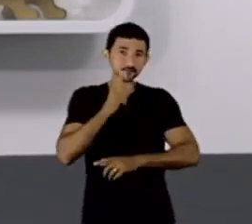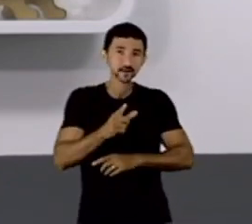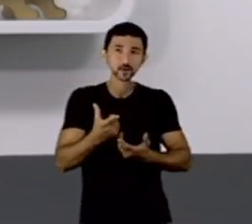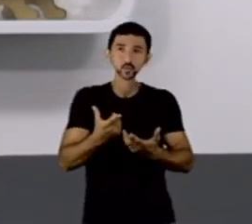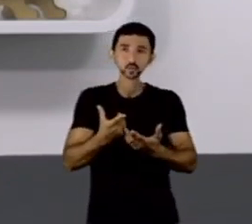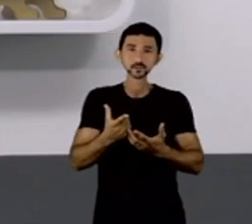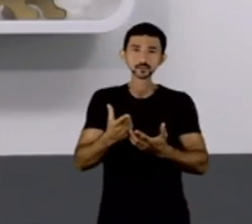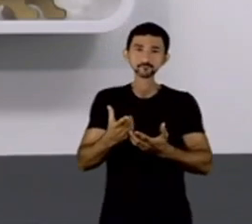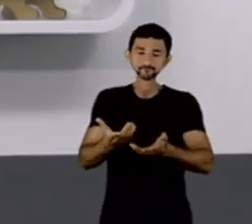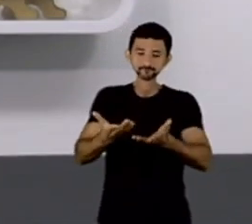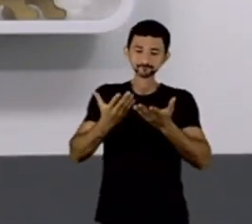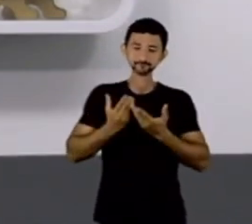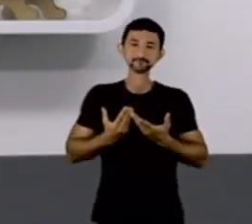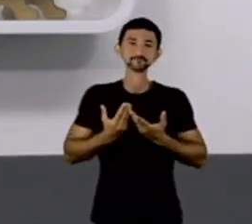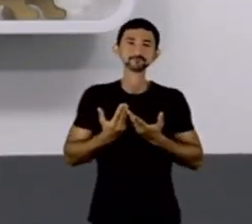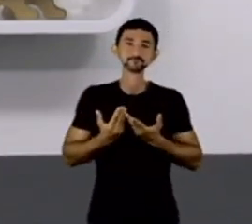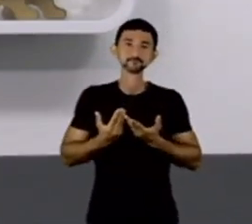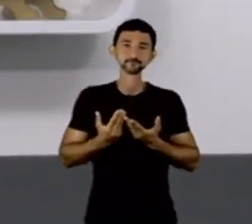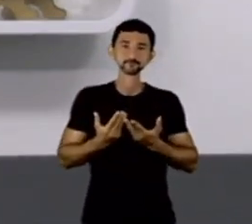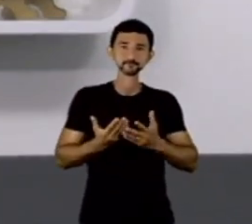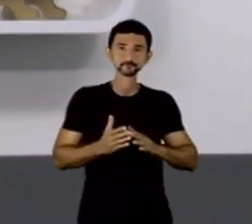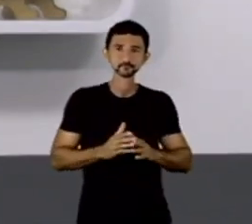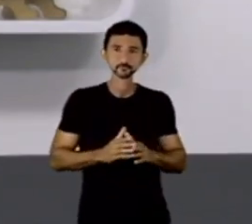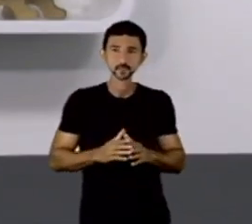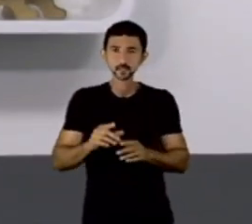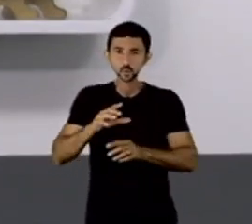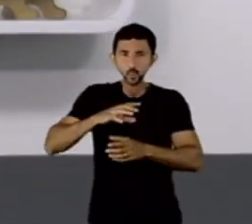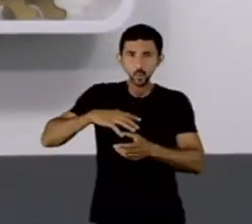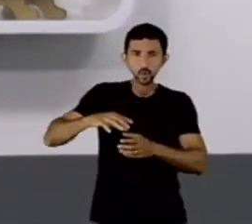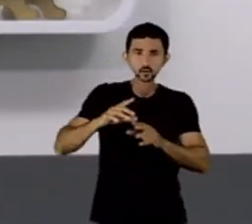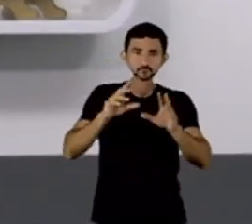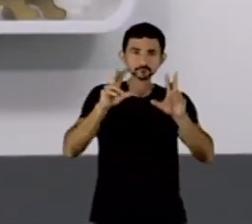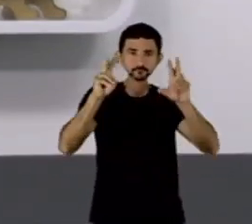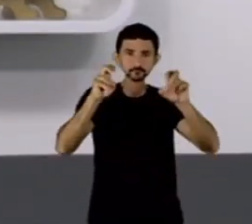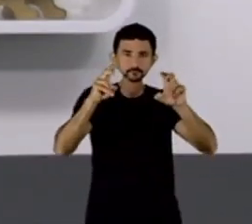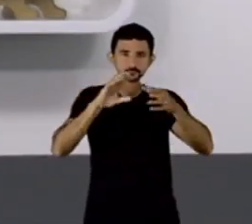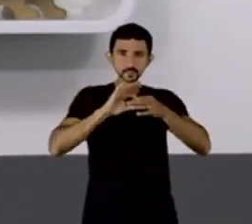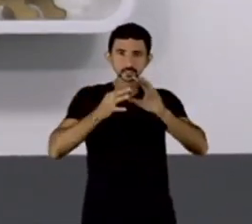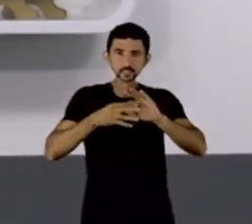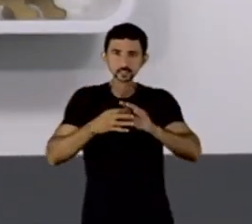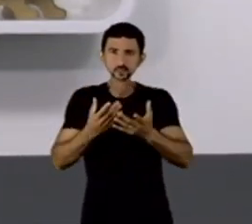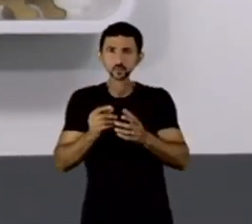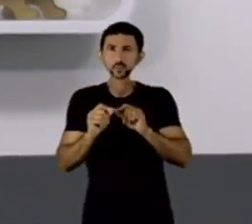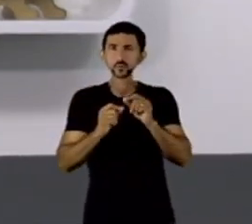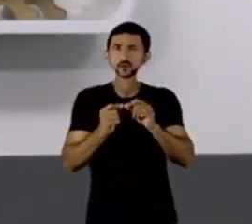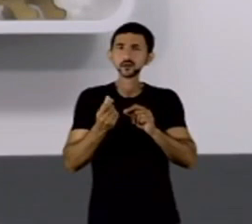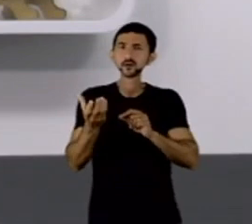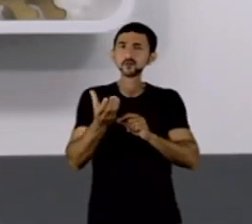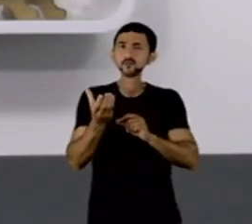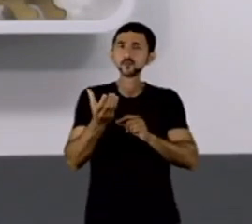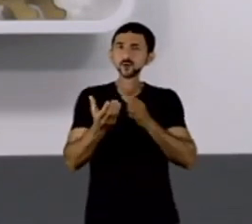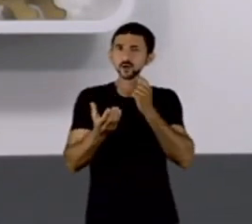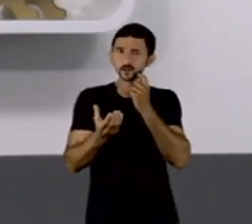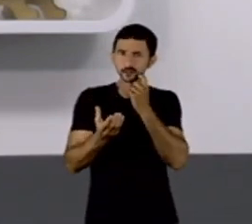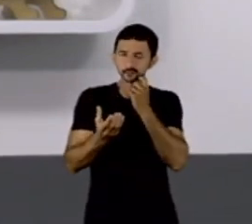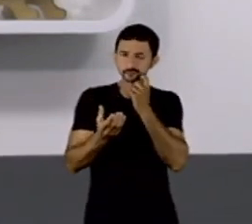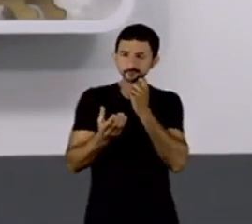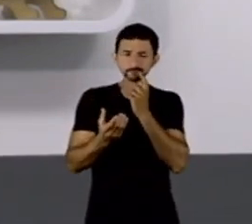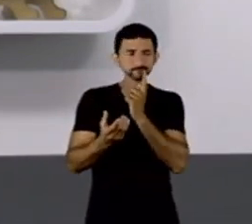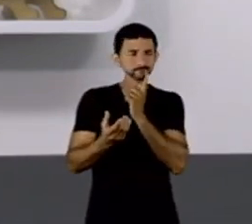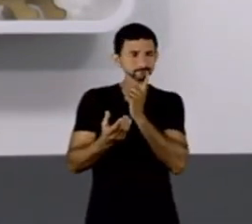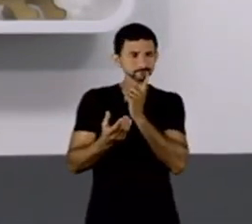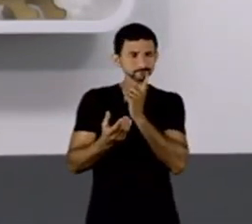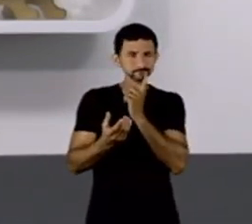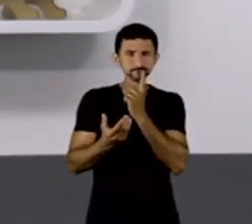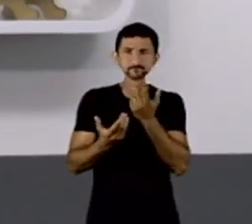ter retribuição, mas olha a força do que é dito depois, na moeda do amor. Você acha que amor vale mais do que